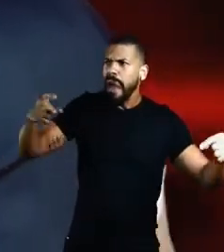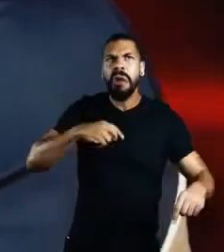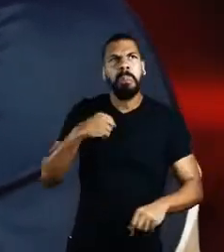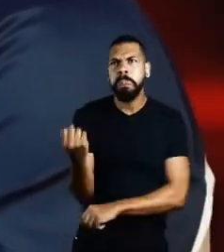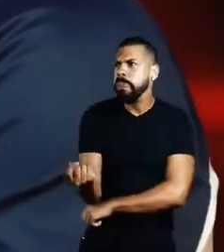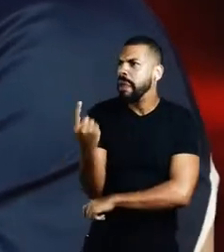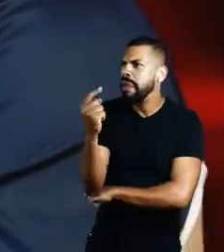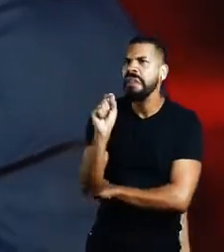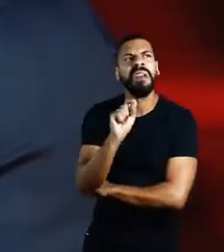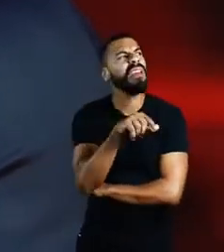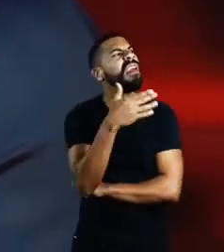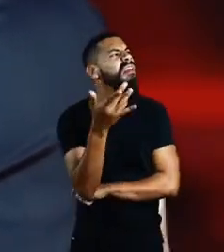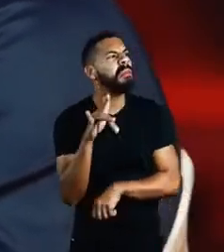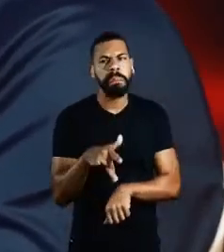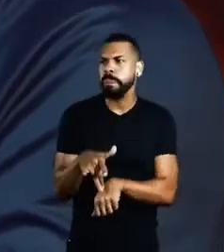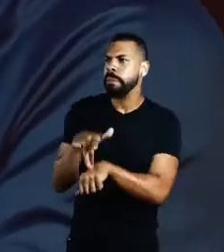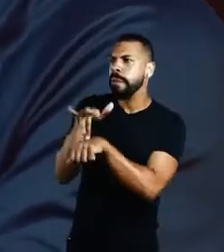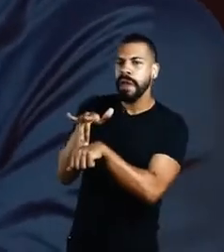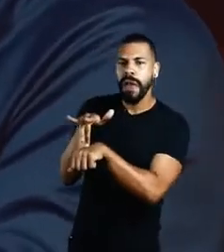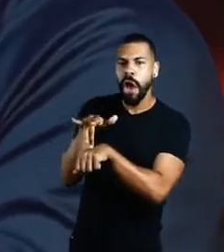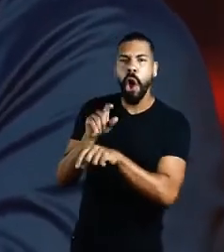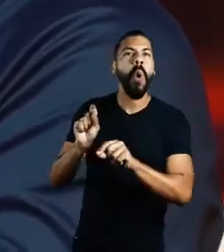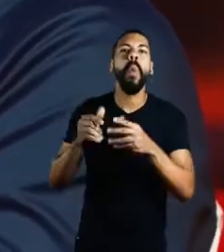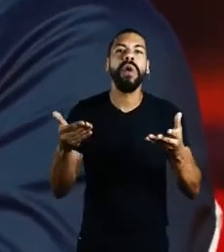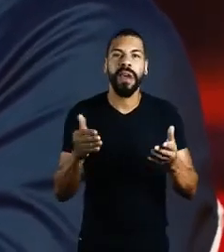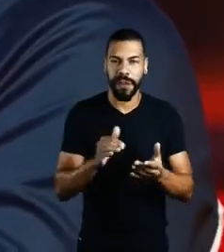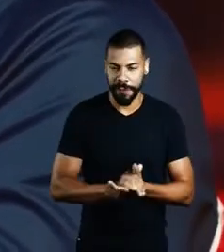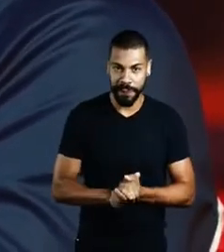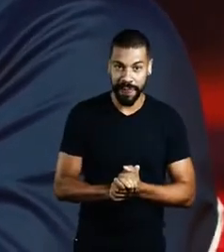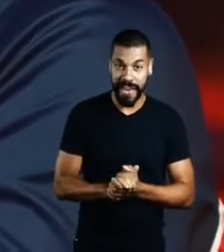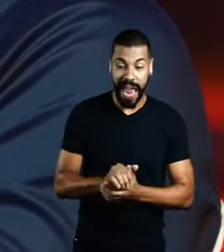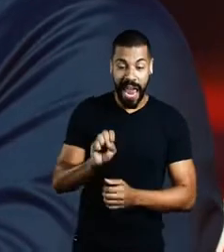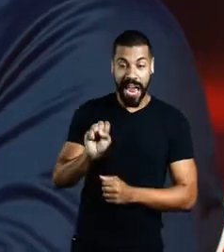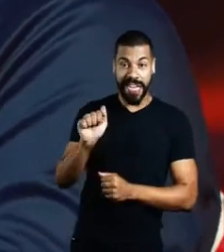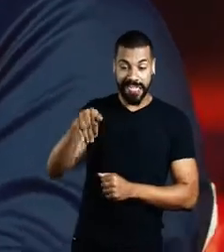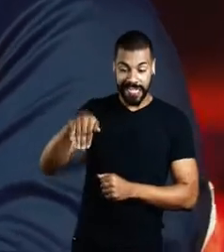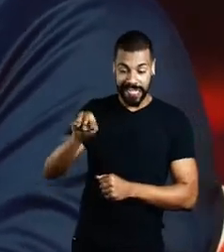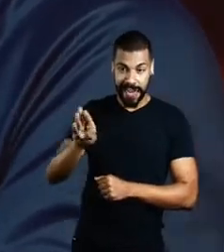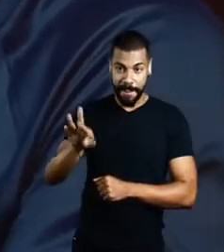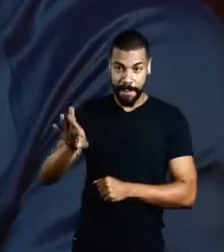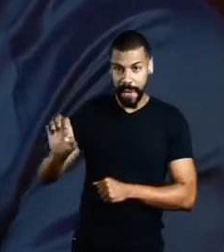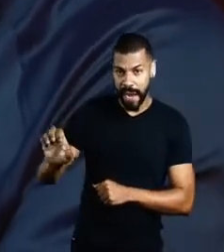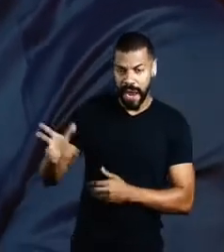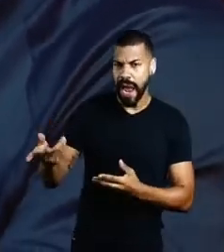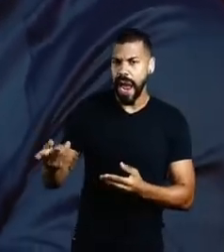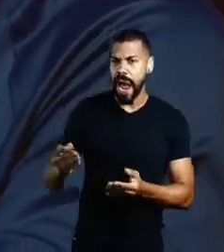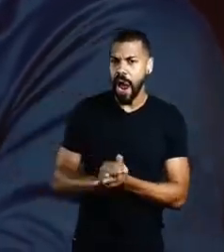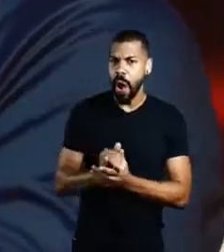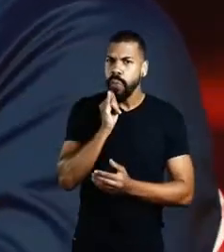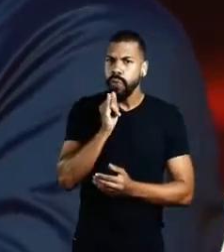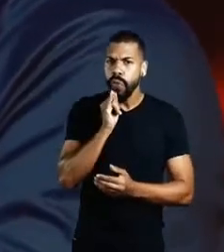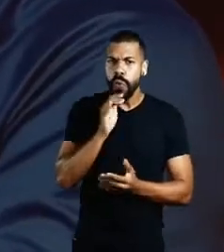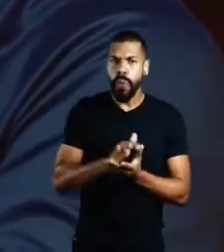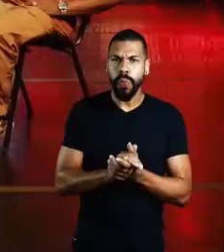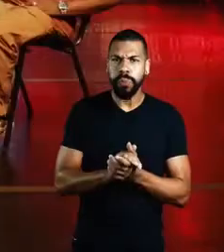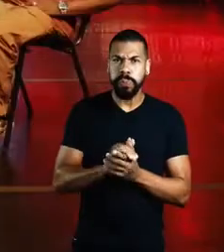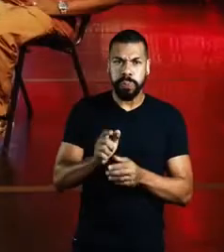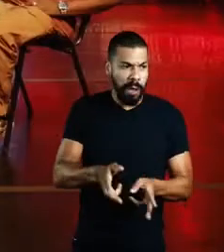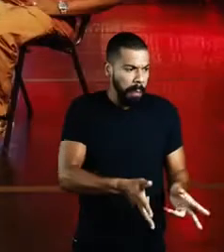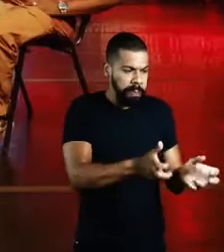é isso? Isso era o sampler da época. Entendeu? Era o sampler, onde que eu vi o funk